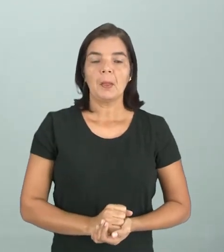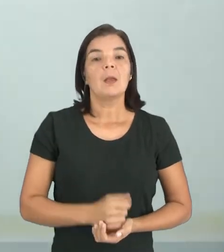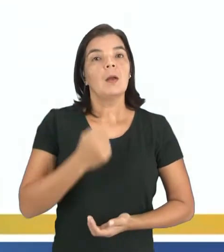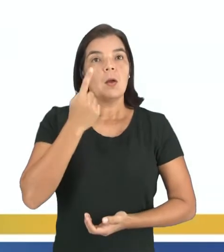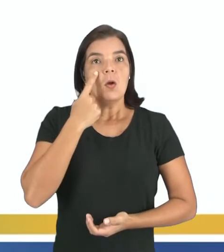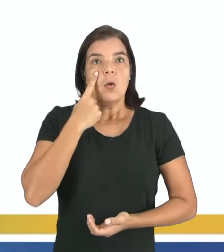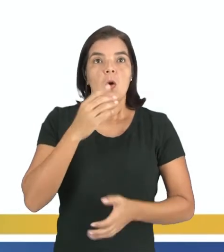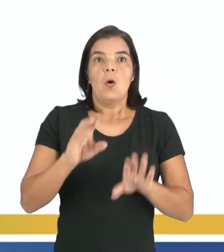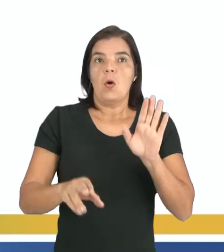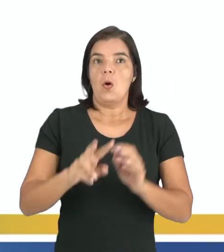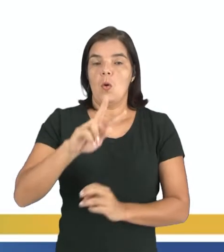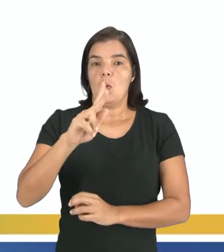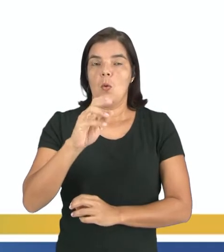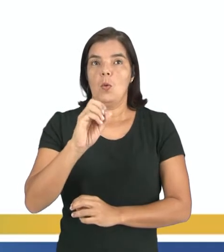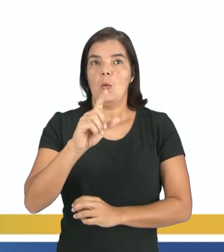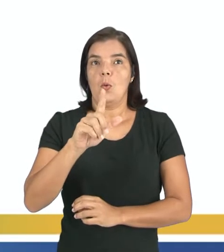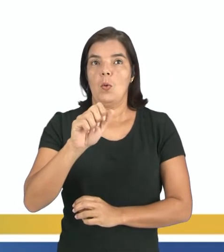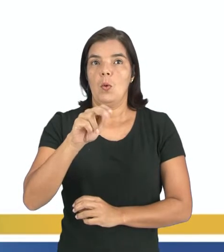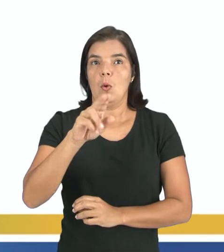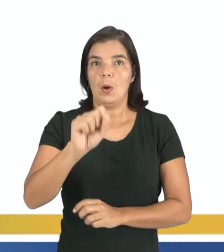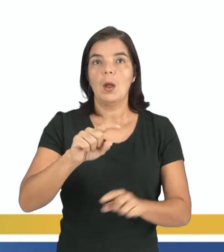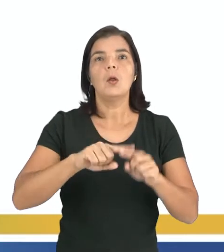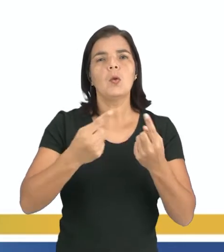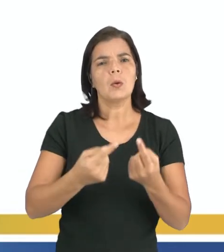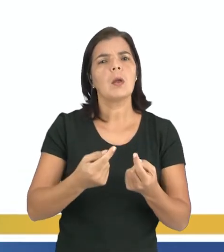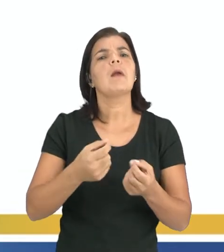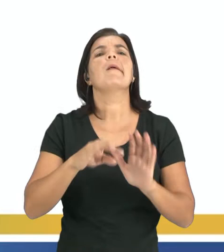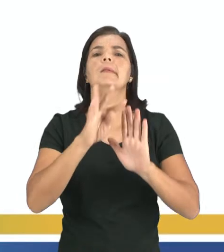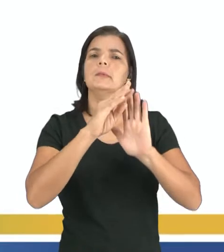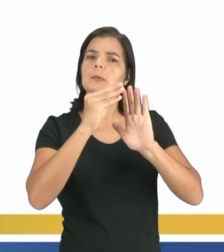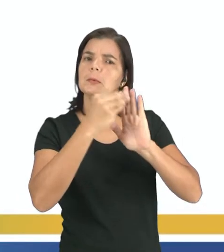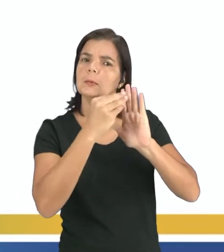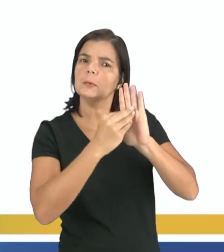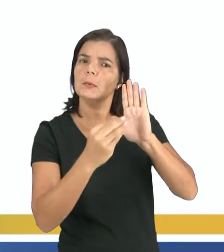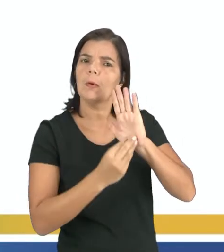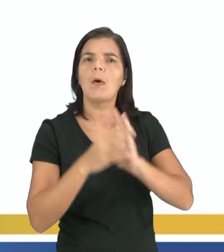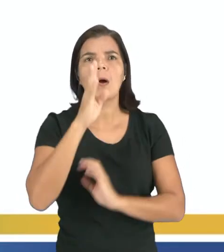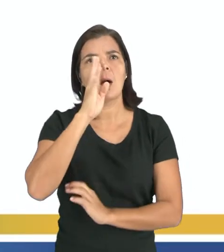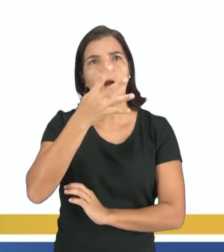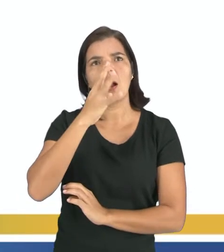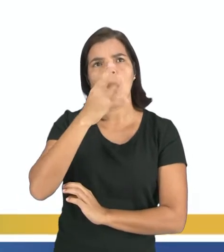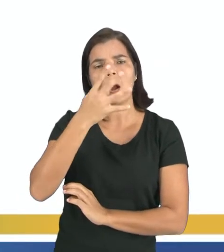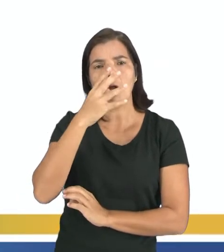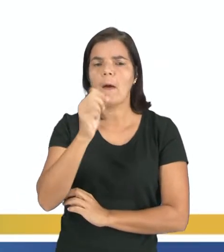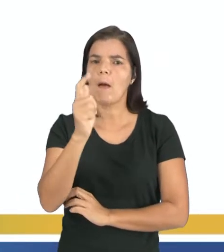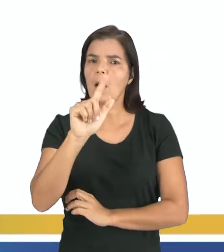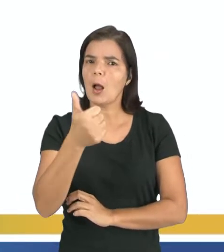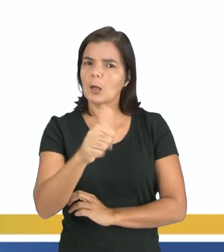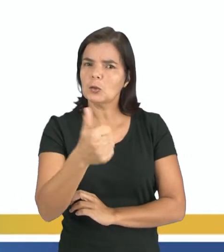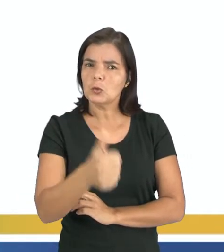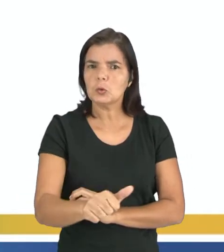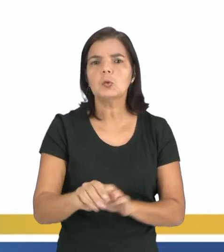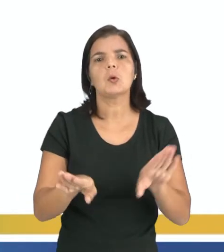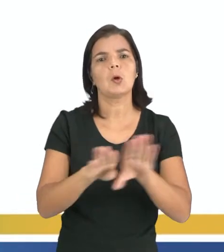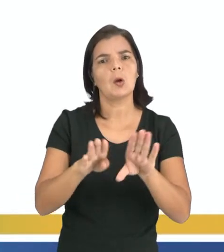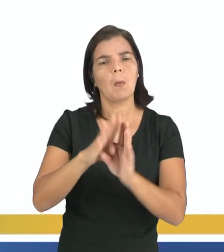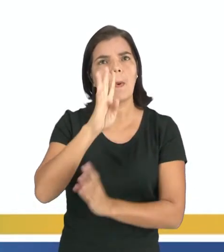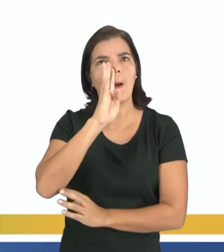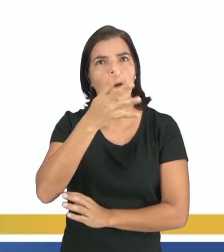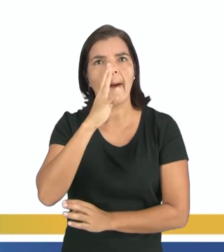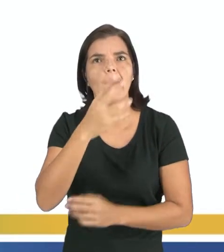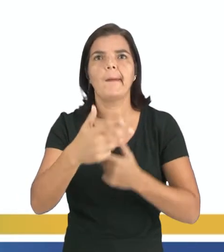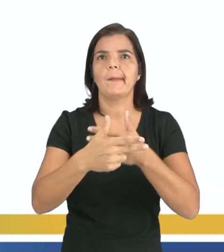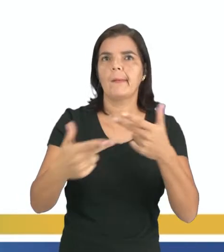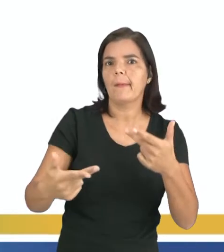Wallais e Vilas, eles estabelecem a crítica, né? Eles dizem criticar e analisar, julgar